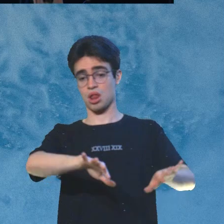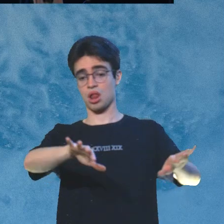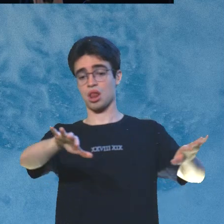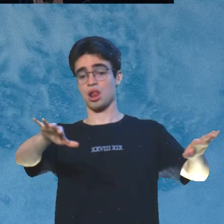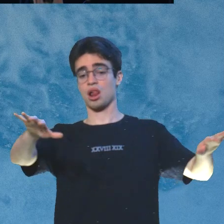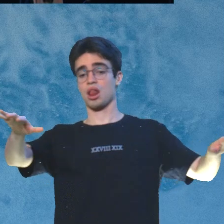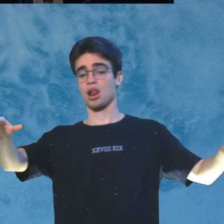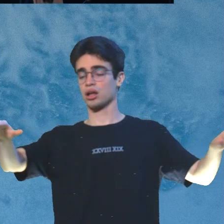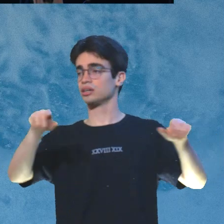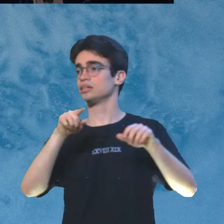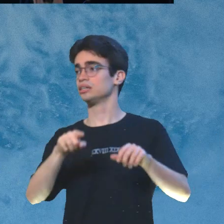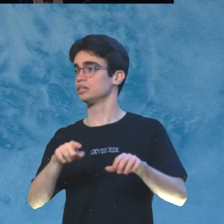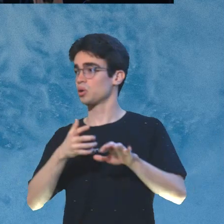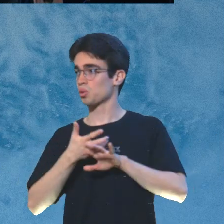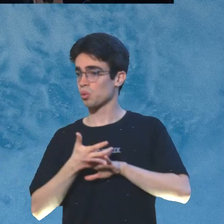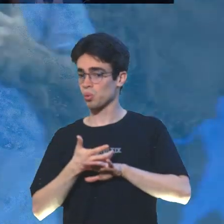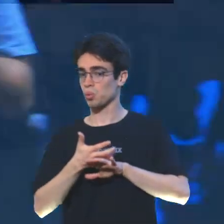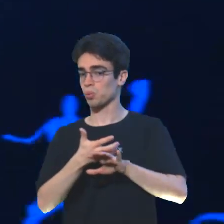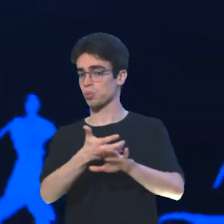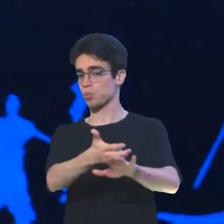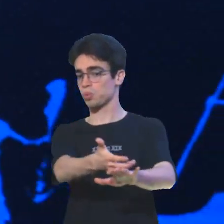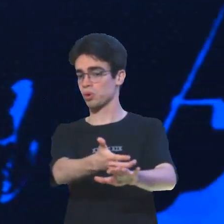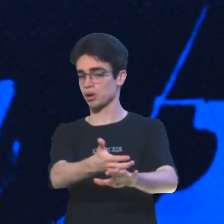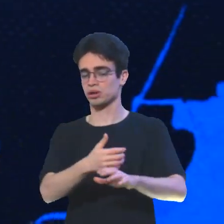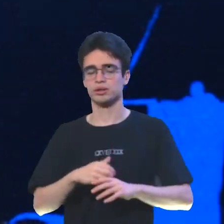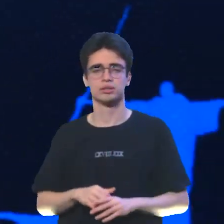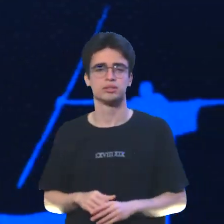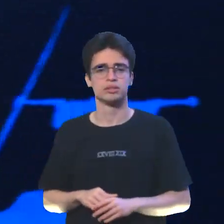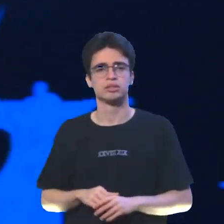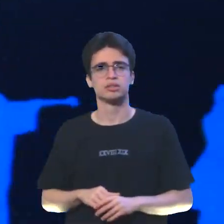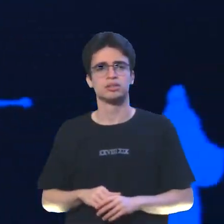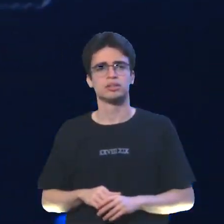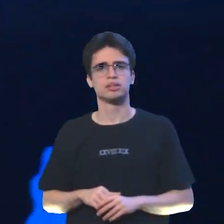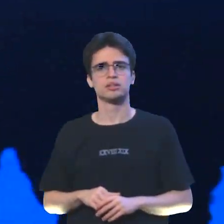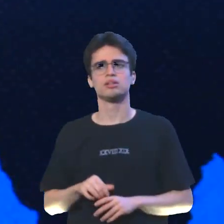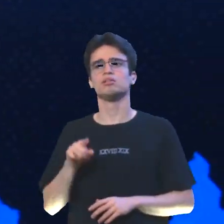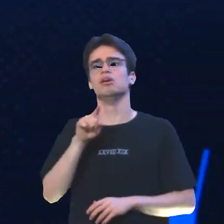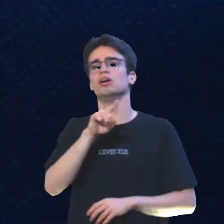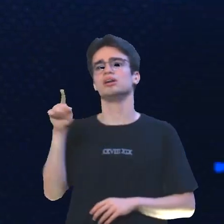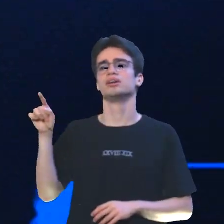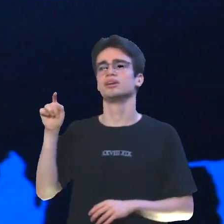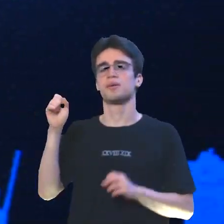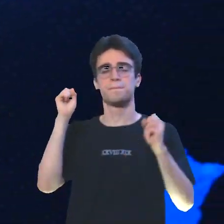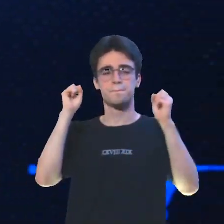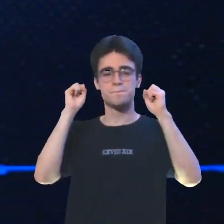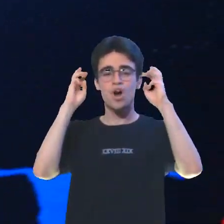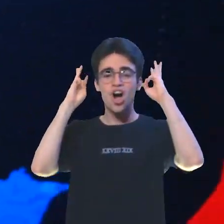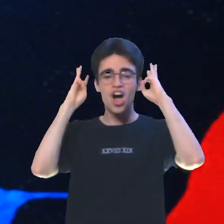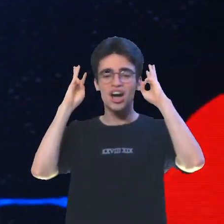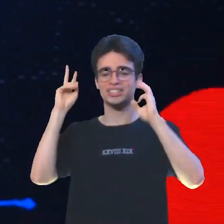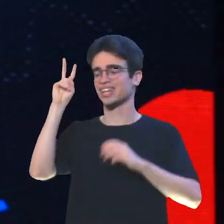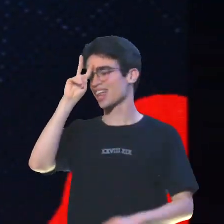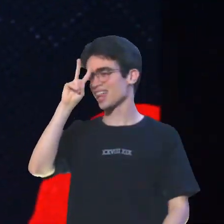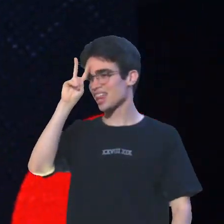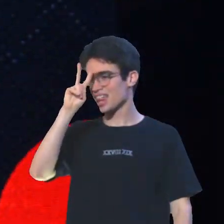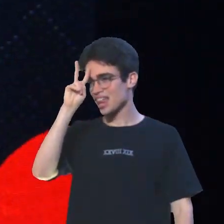em terra seca. Todo mundo, quando lembra de Moisés, lembra dele abrir